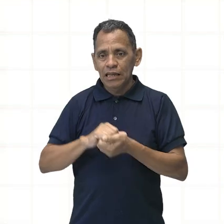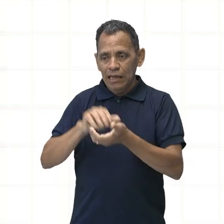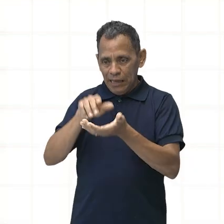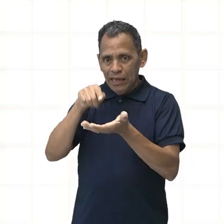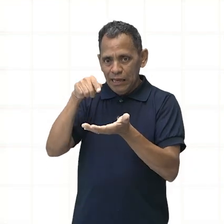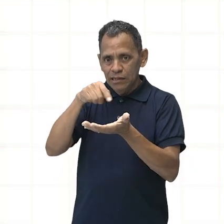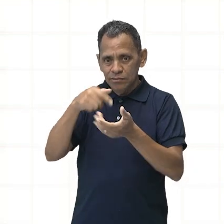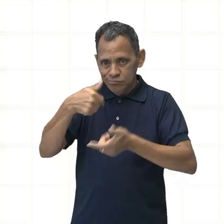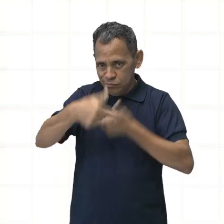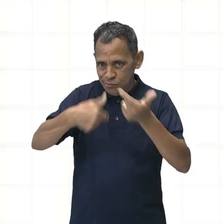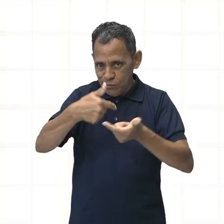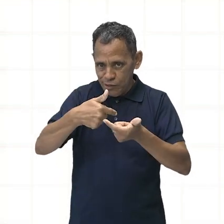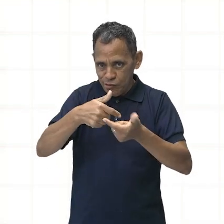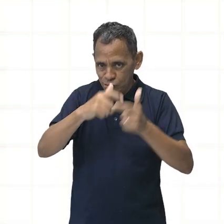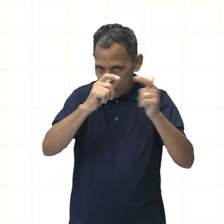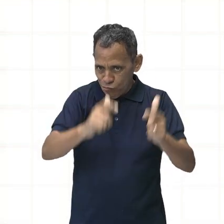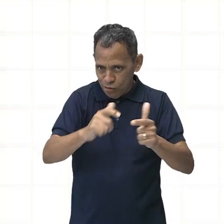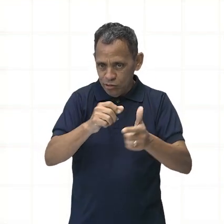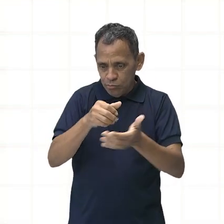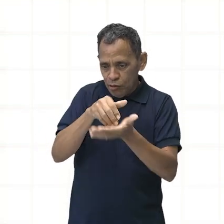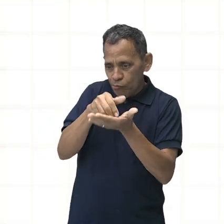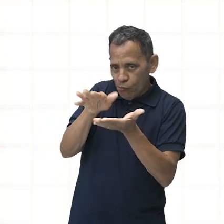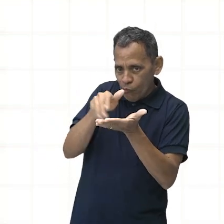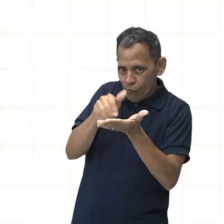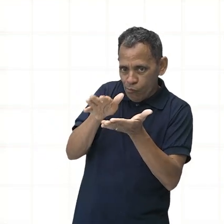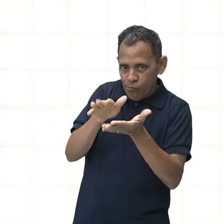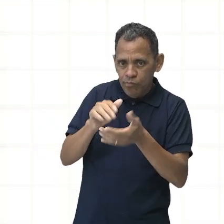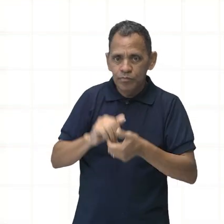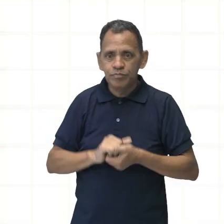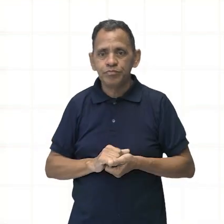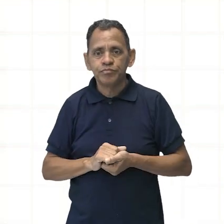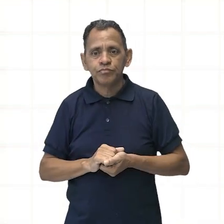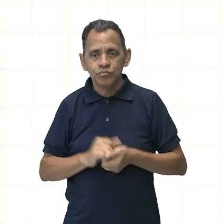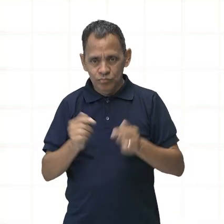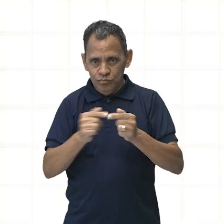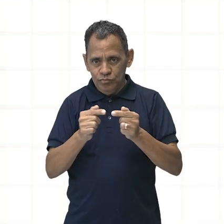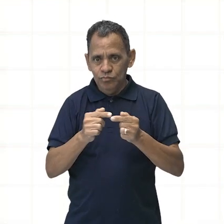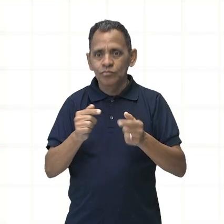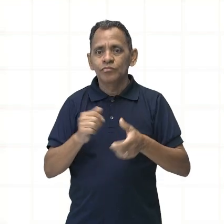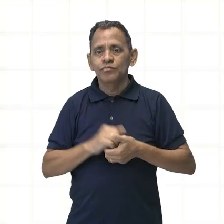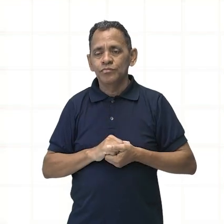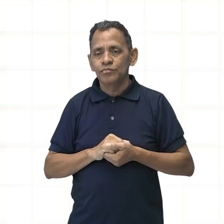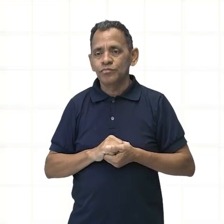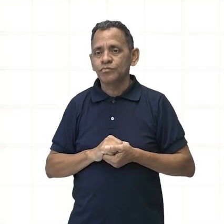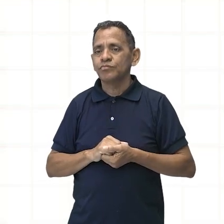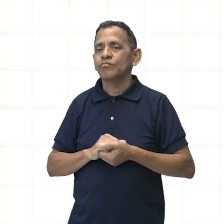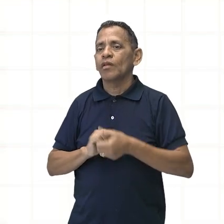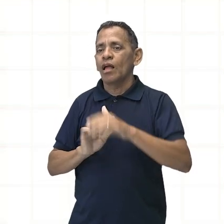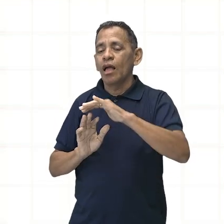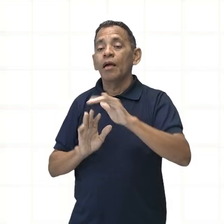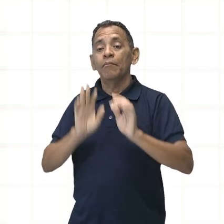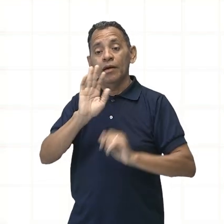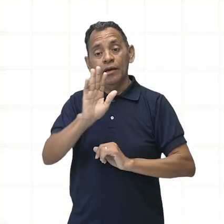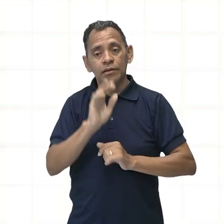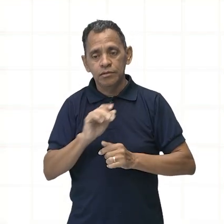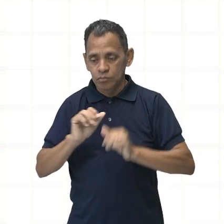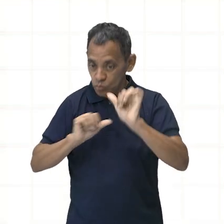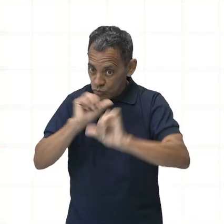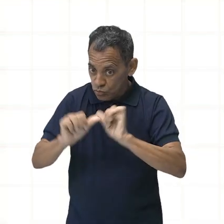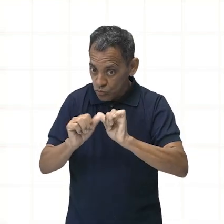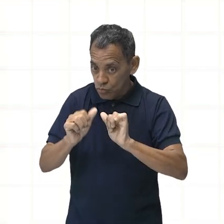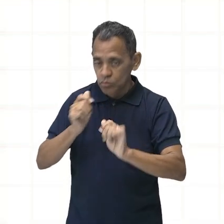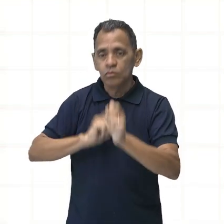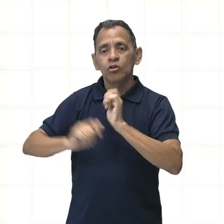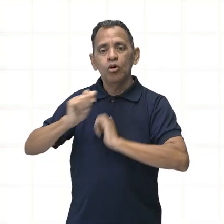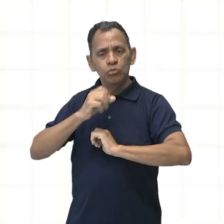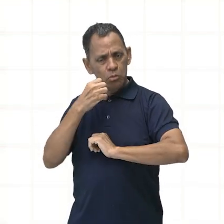trabalhador embora. Concordam comigo? Vamos supor que essa realidade mudou. Agora a economia está bem, está todo mundo crescendo